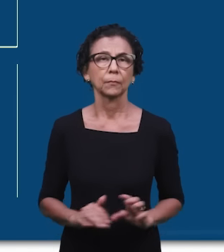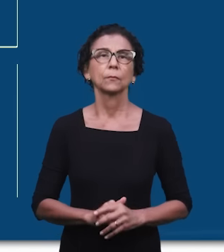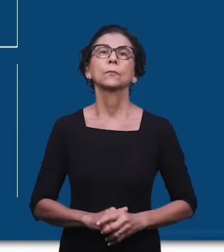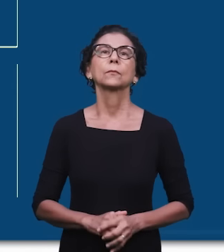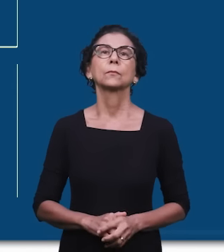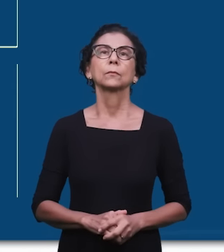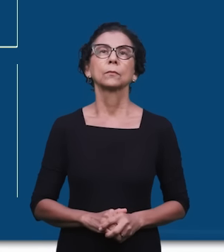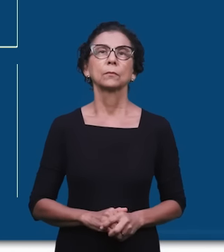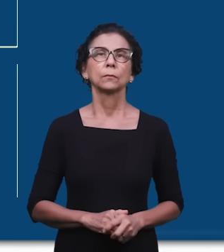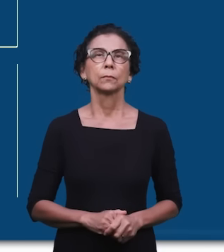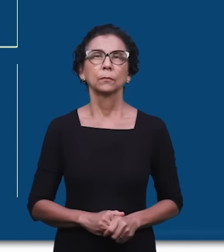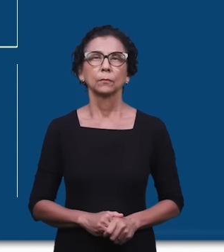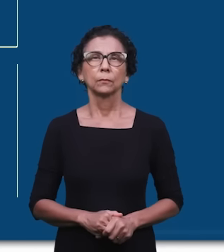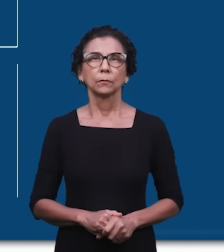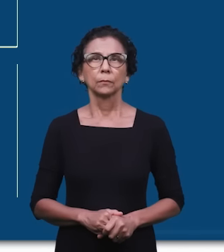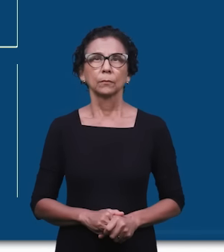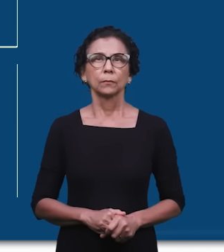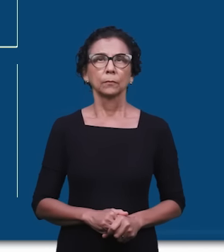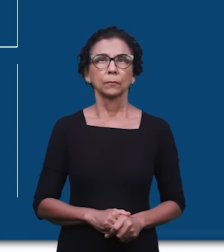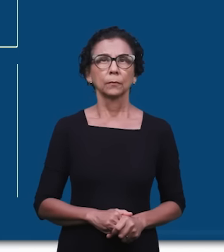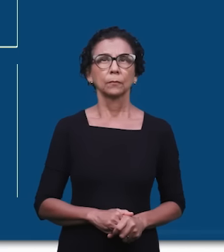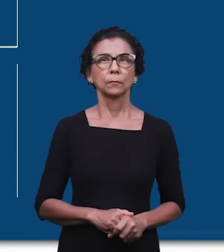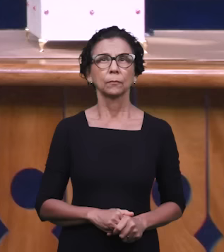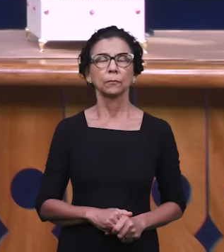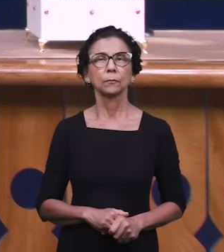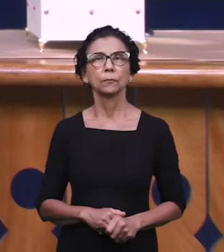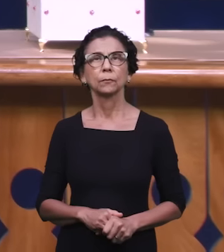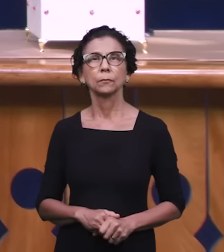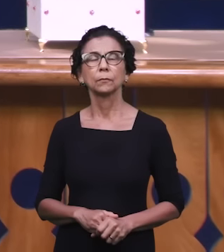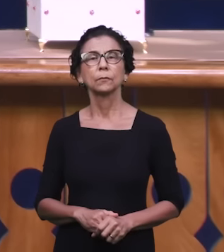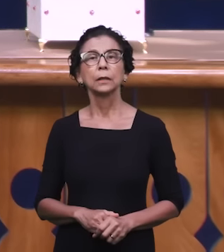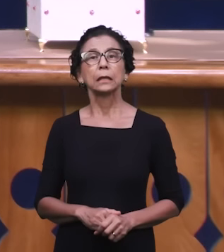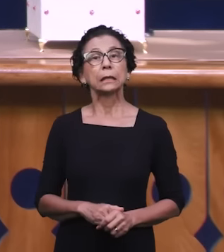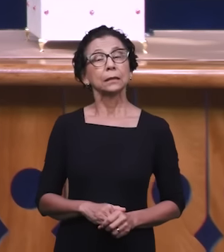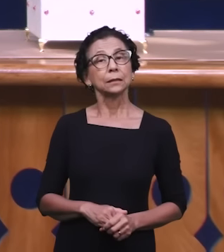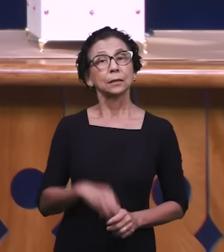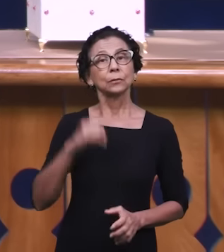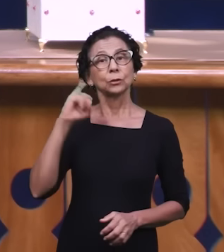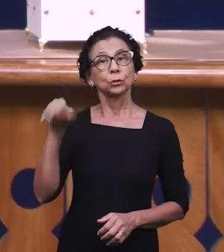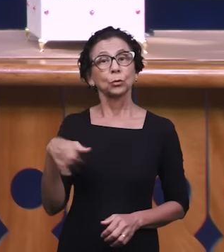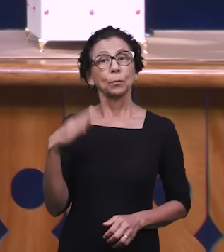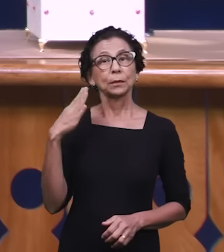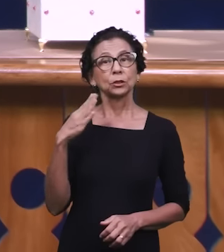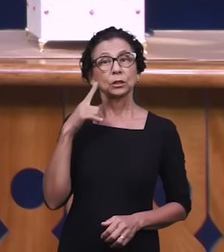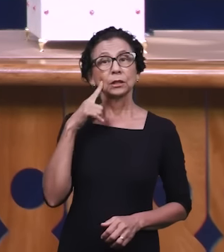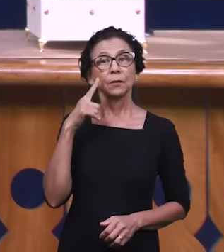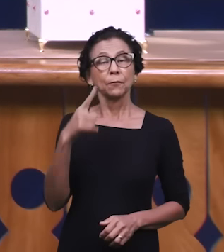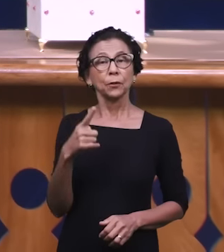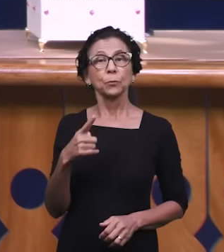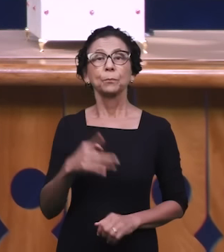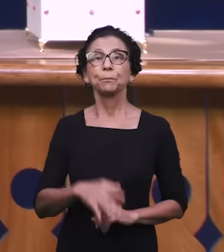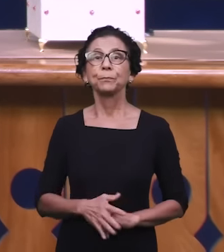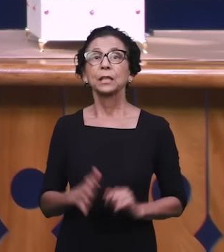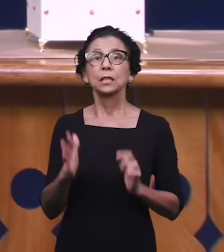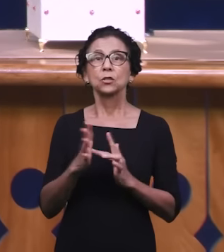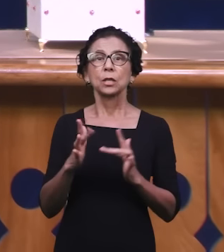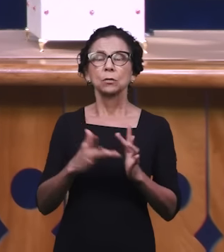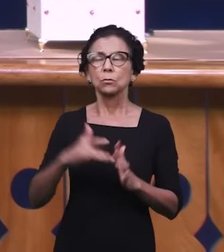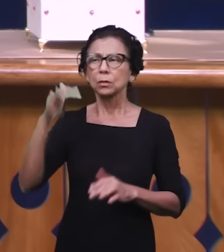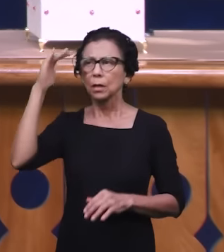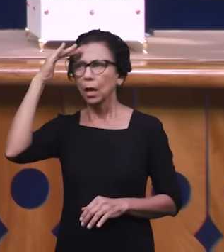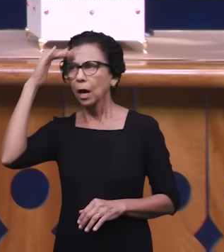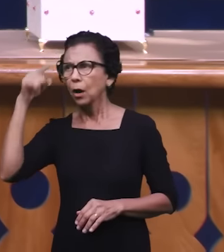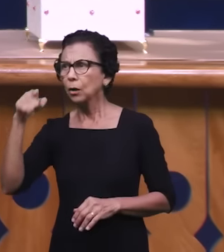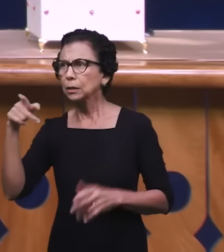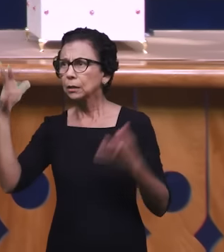ele vê caminhando, indo ao seu encontro. Eis o Cordeiro de Deus que tira o pecado do mundo. E o dia, porque